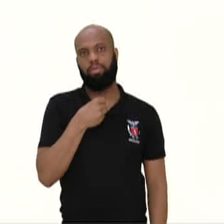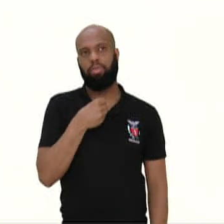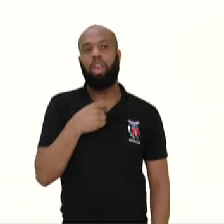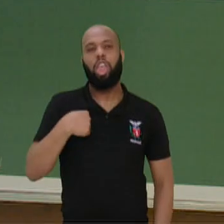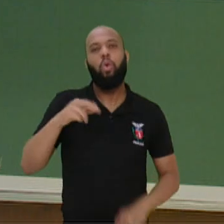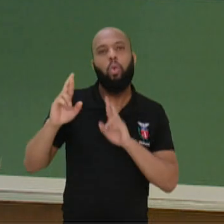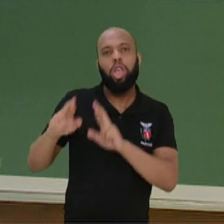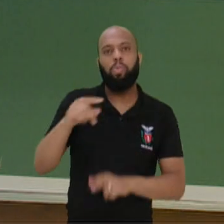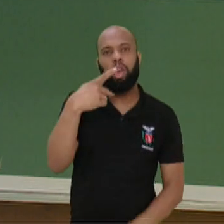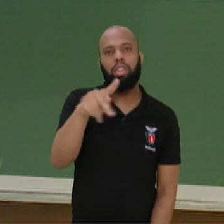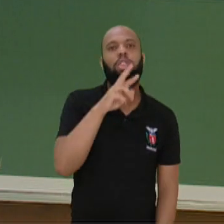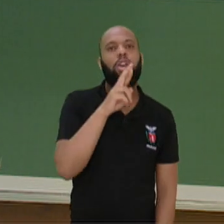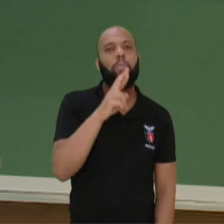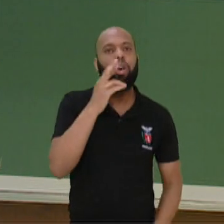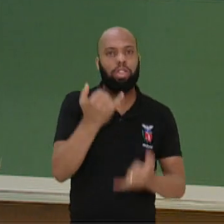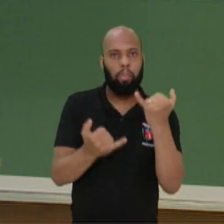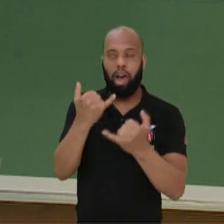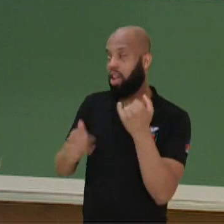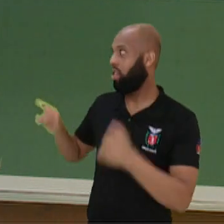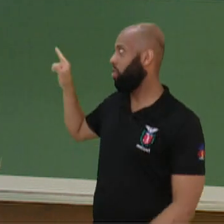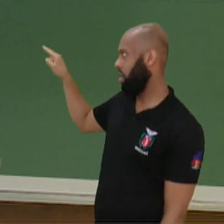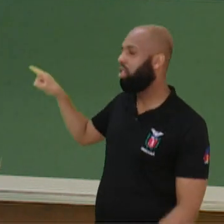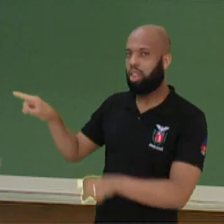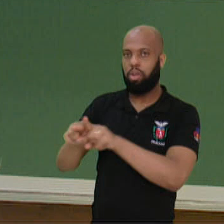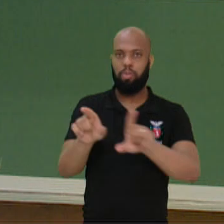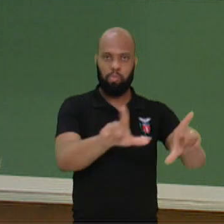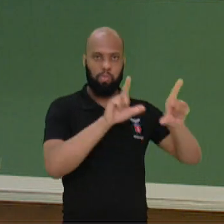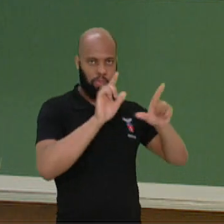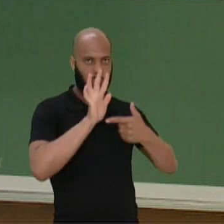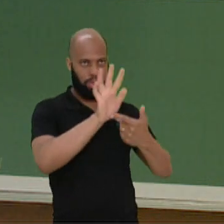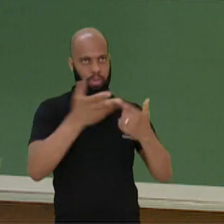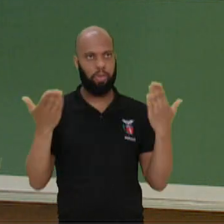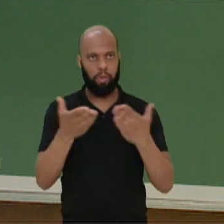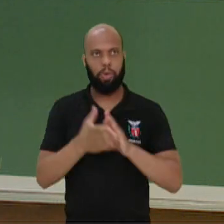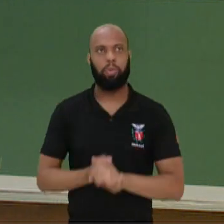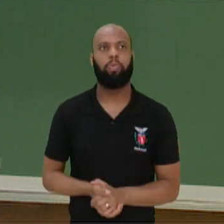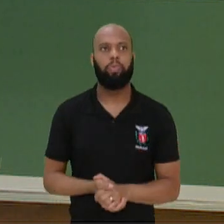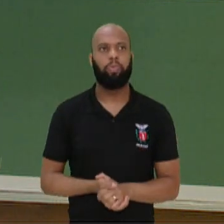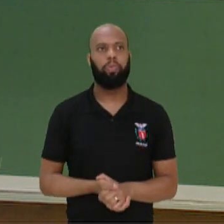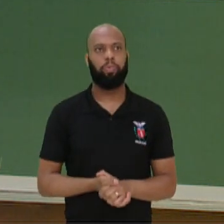que as suas respostas tenham se aproximado dessas que foram colocadas aqui.